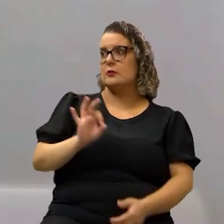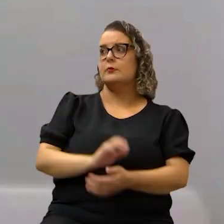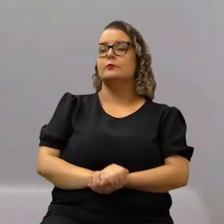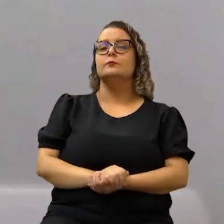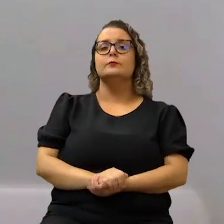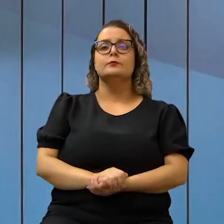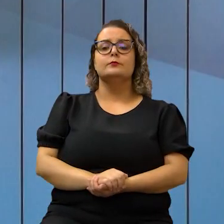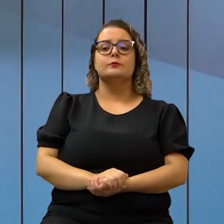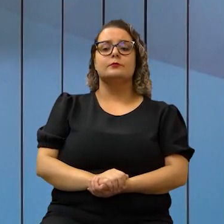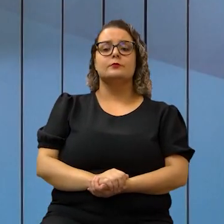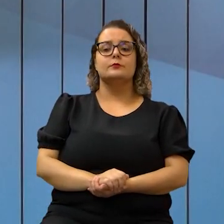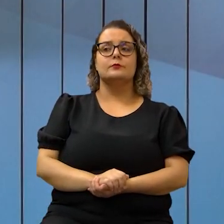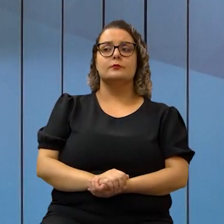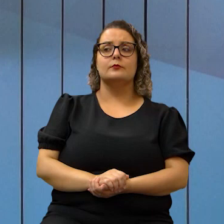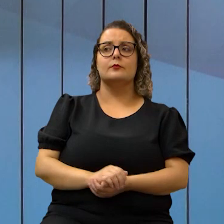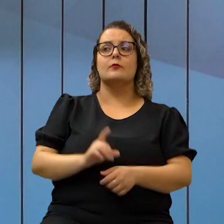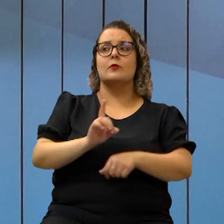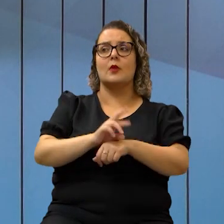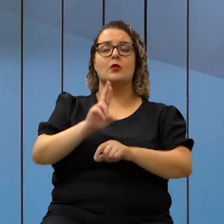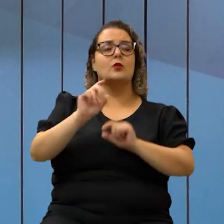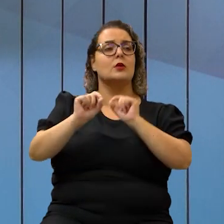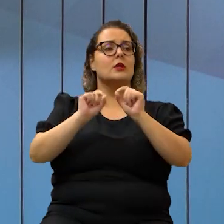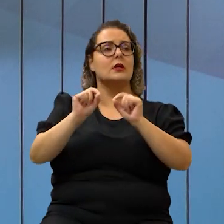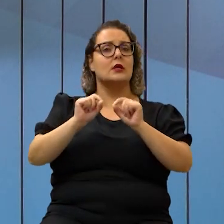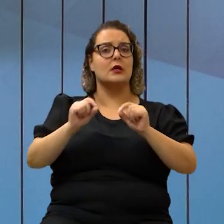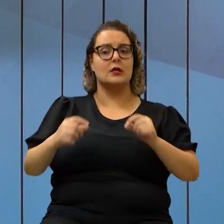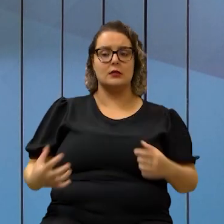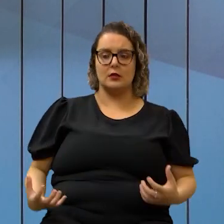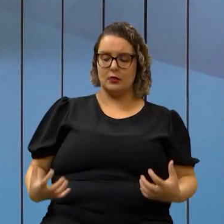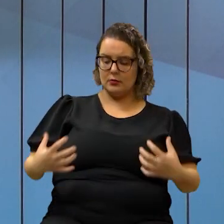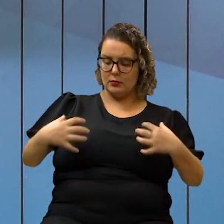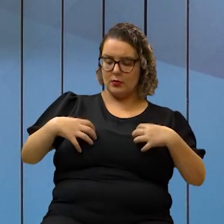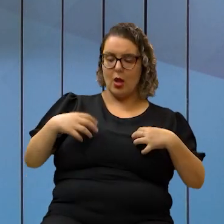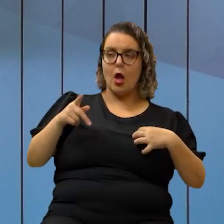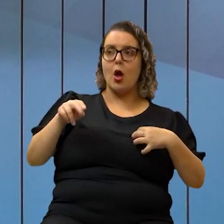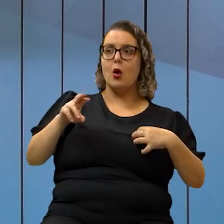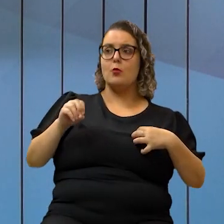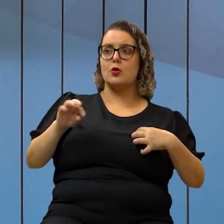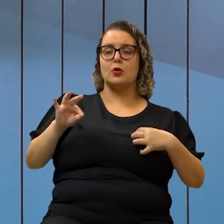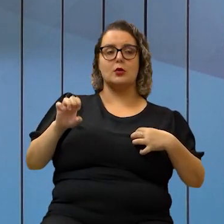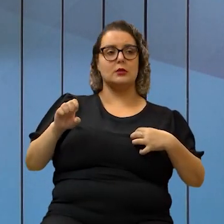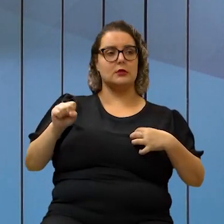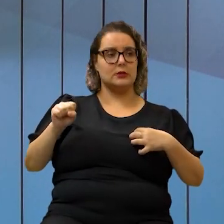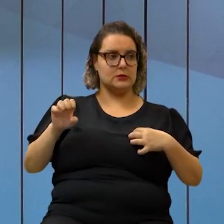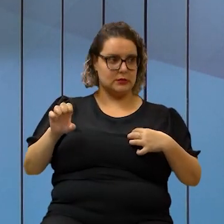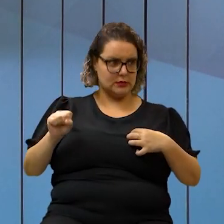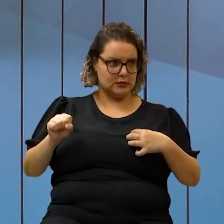Exatamente. Doutora, quem tem silicone, né, quem tem próteses